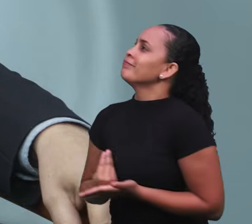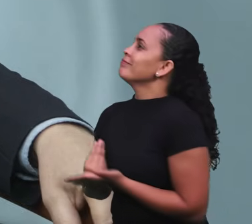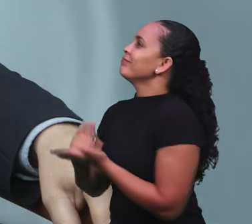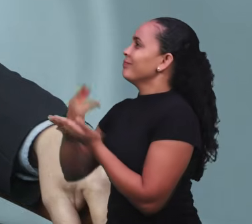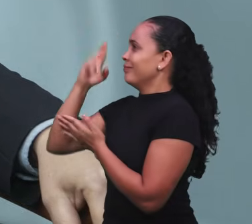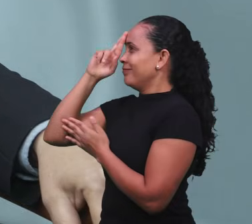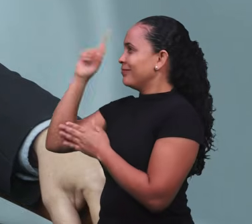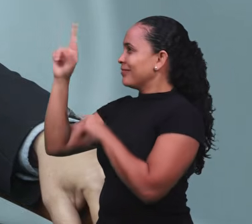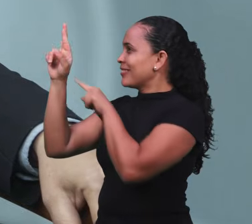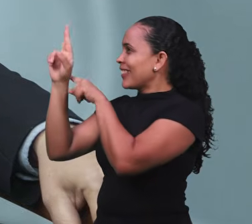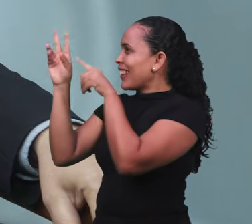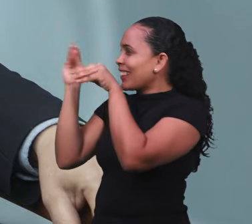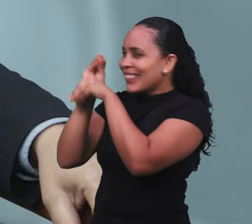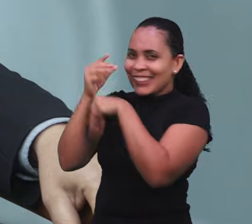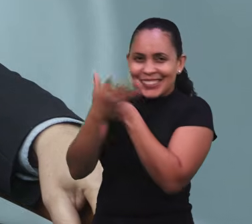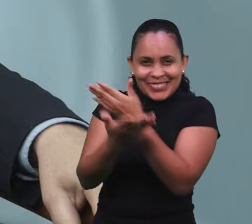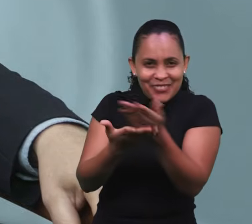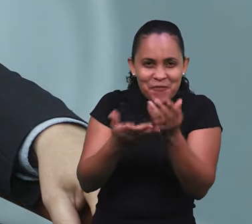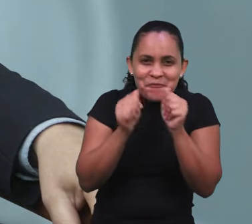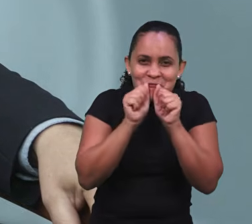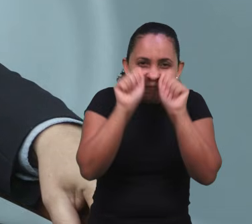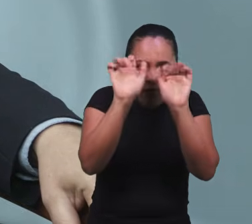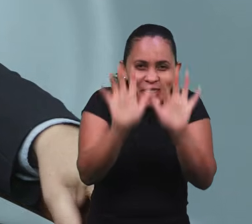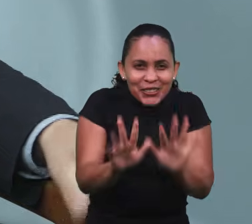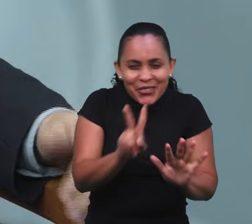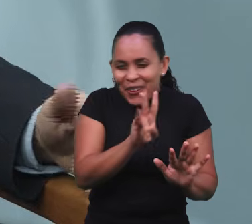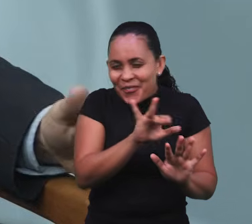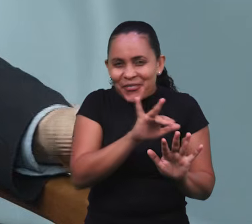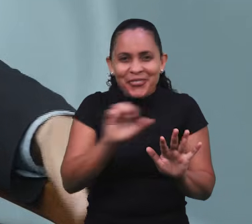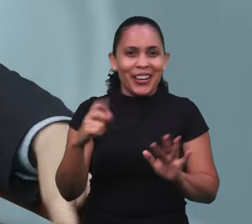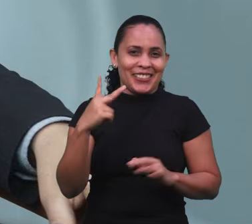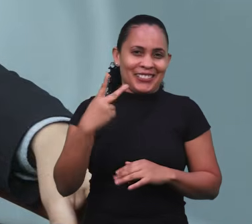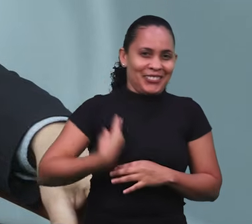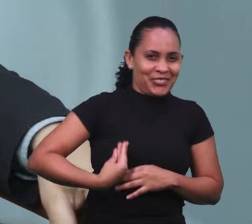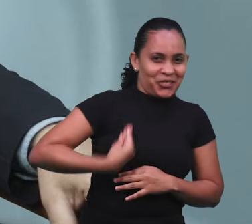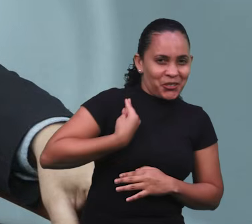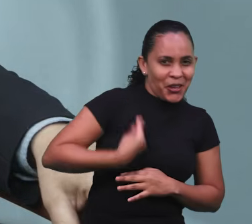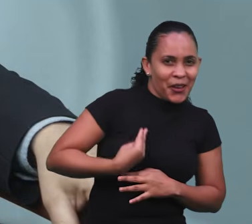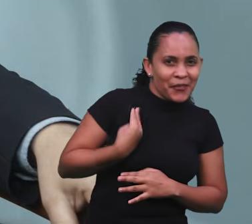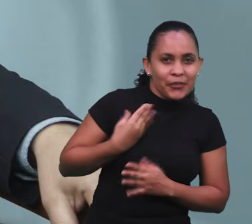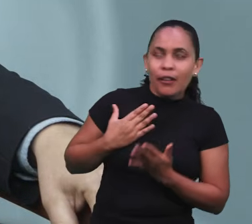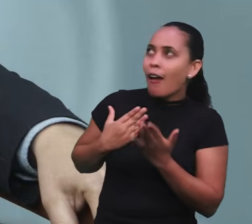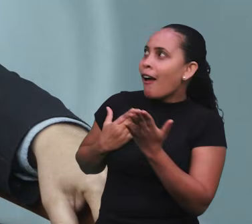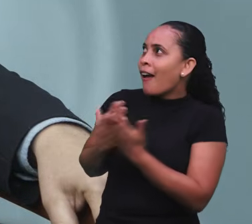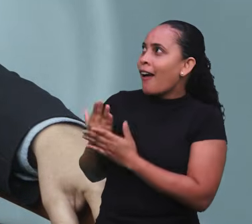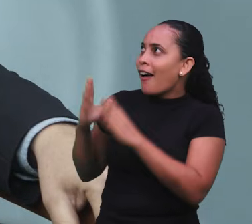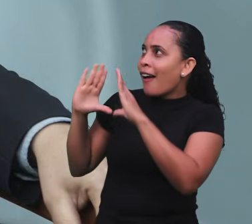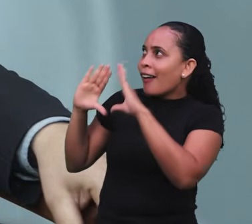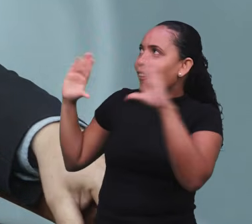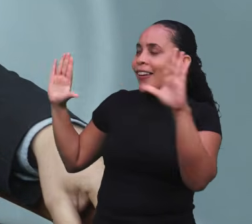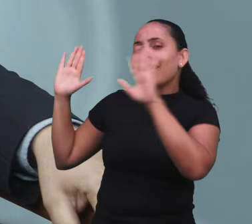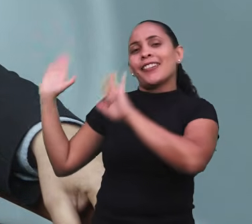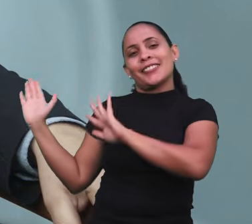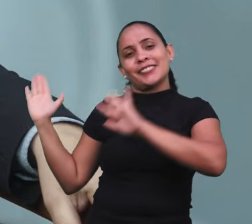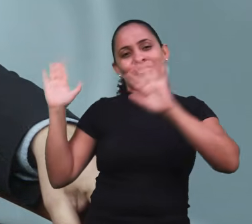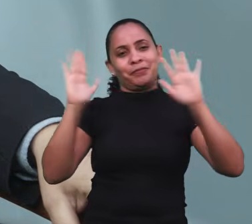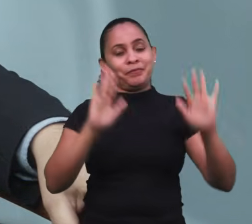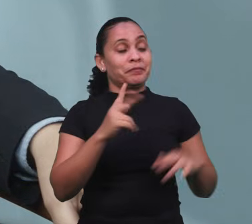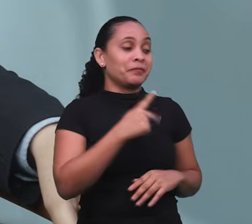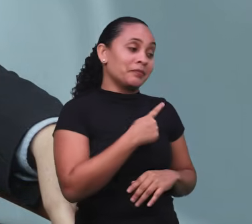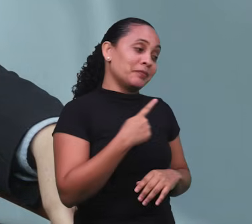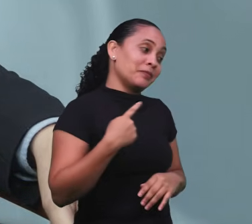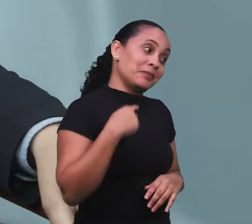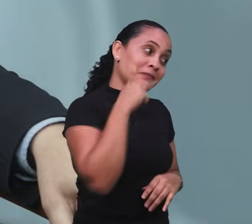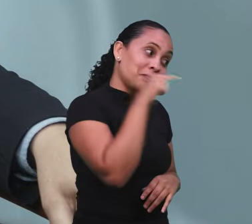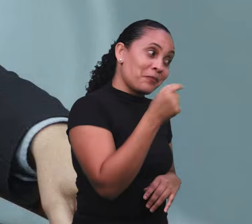sua vida para que o Senhor cuide dela e Ele vai te sustentar a toda a sua caminhada rumo à eternidade junto com a igreja fiel. Muito